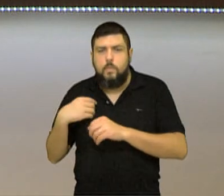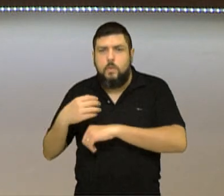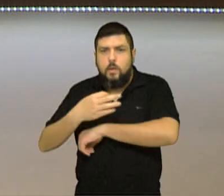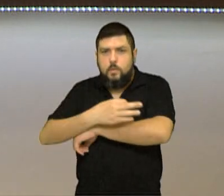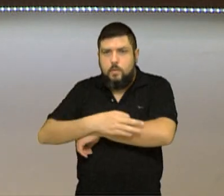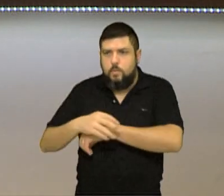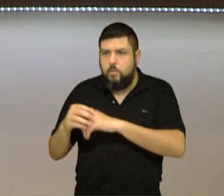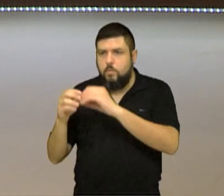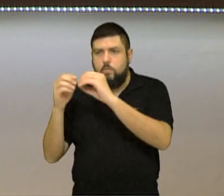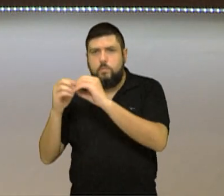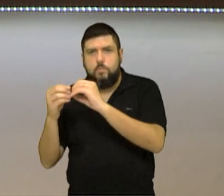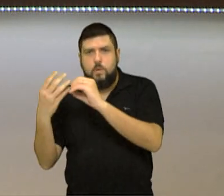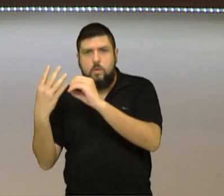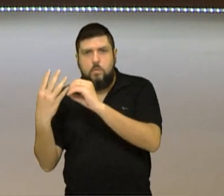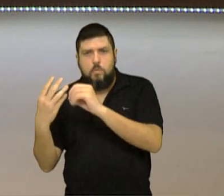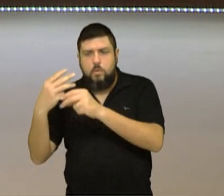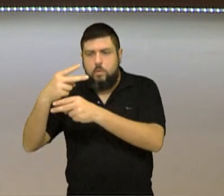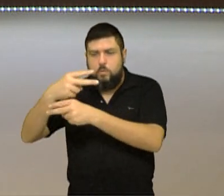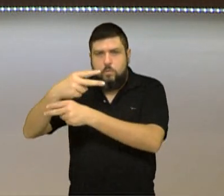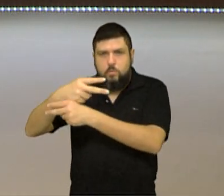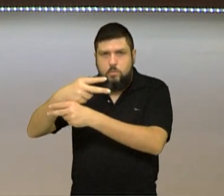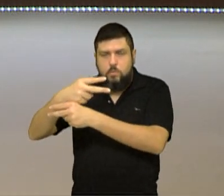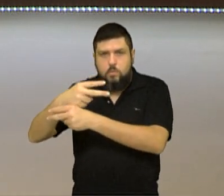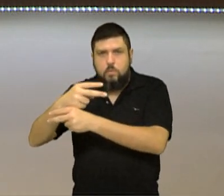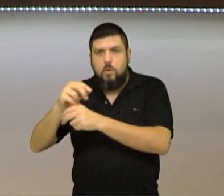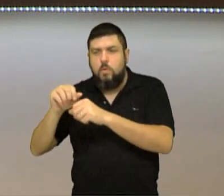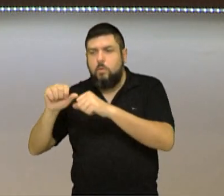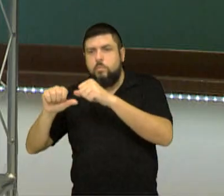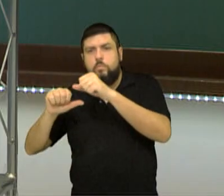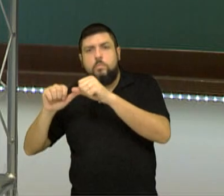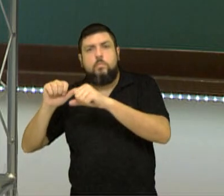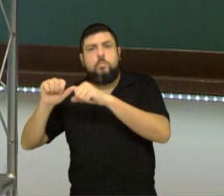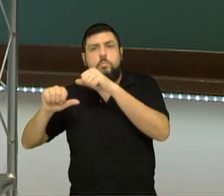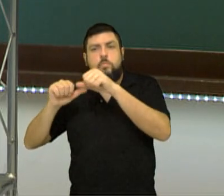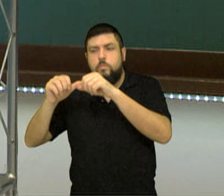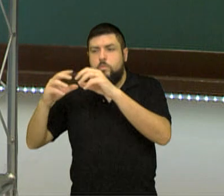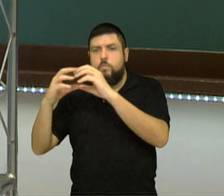com 4 cromossomos, tá? Sofre o processo de duplicação